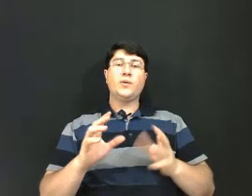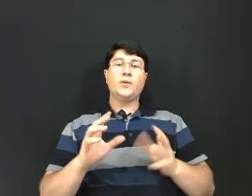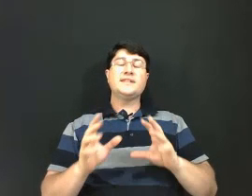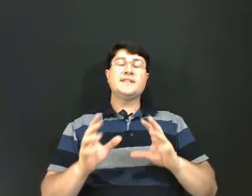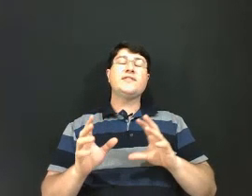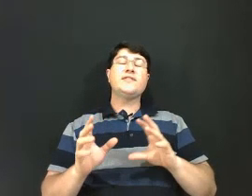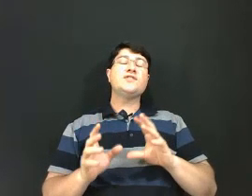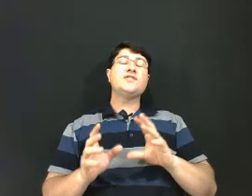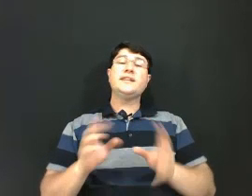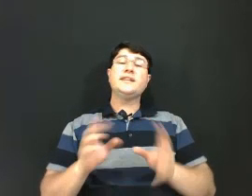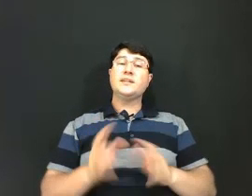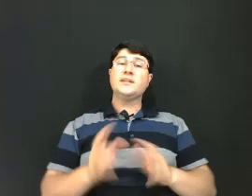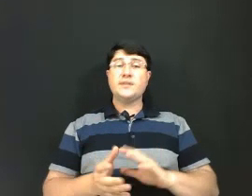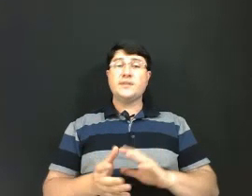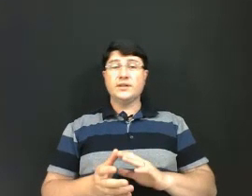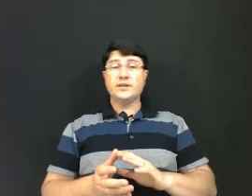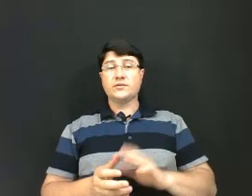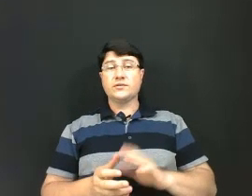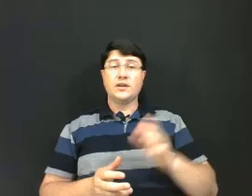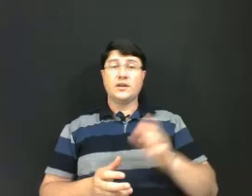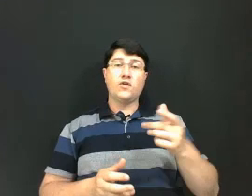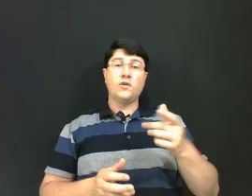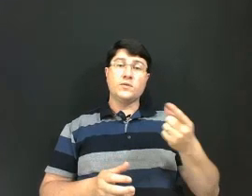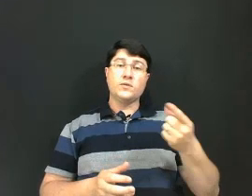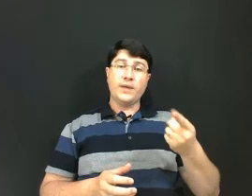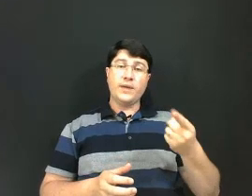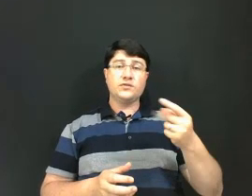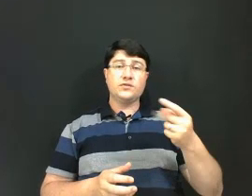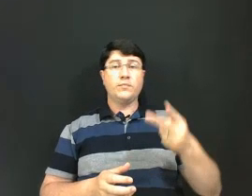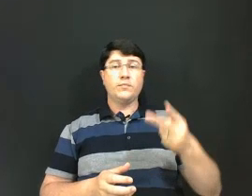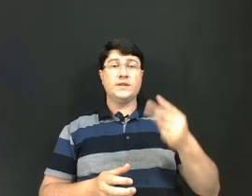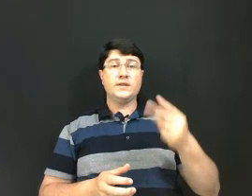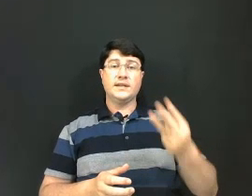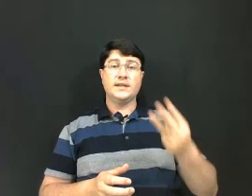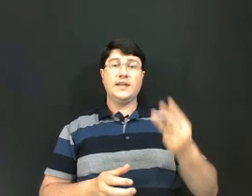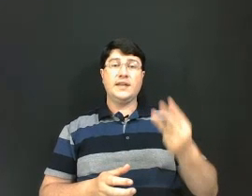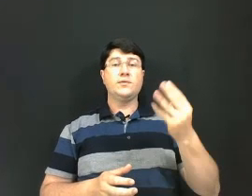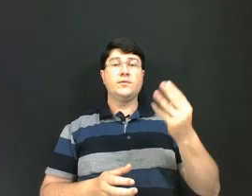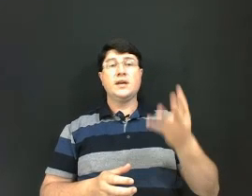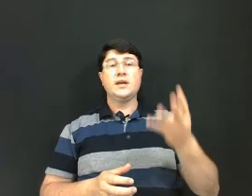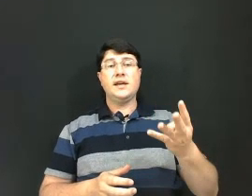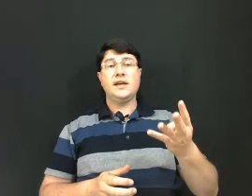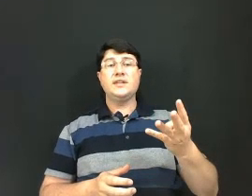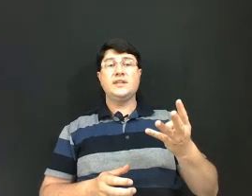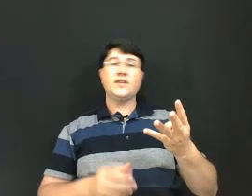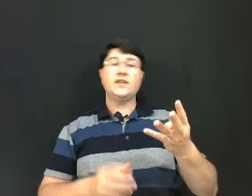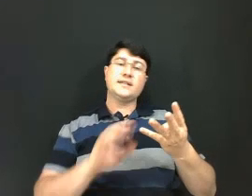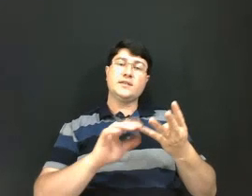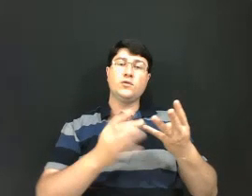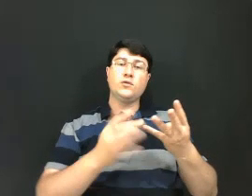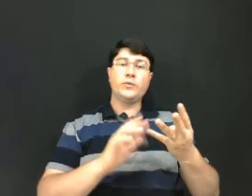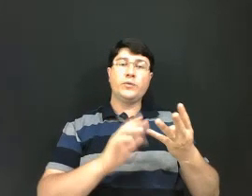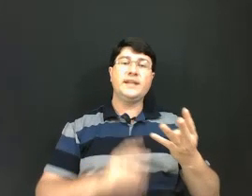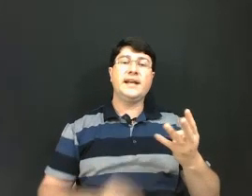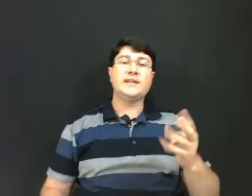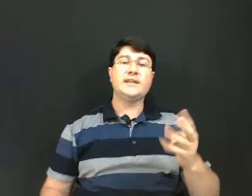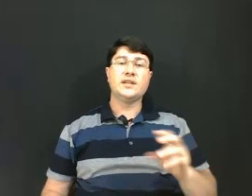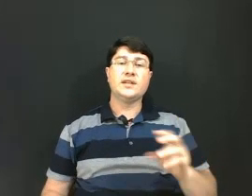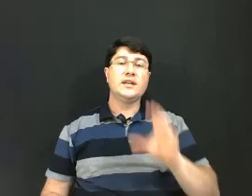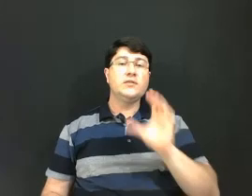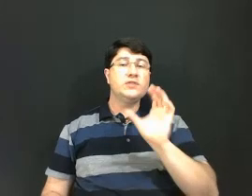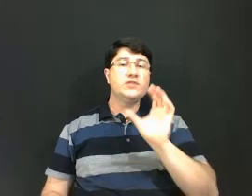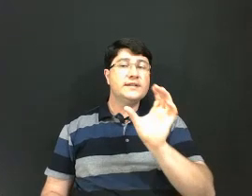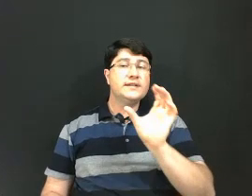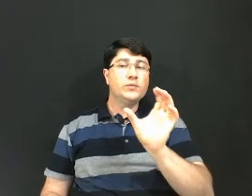a gente pode significar diferentes campos semânticos, como espaço, posse, tempo e identificação ou